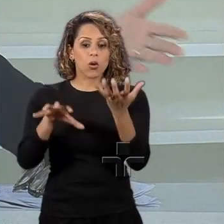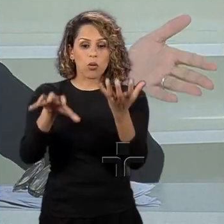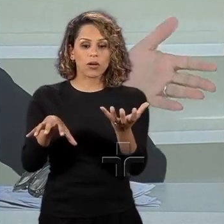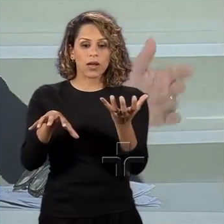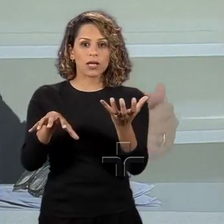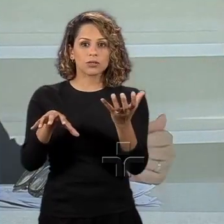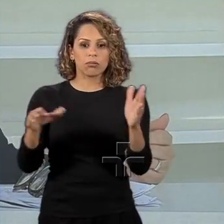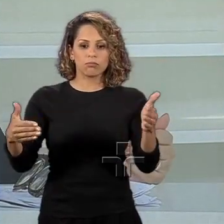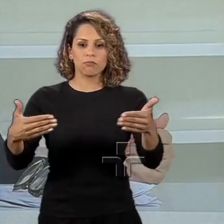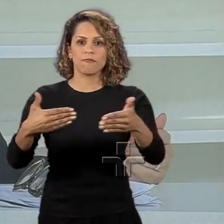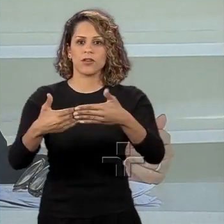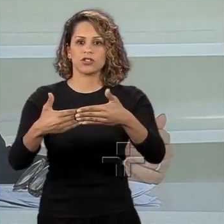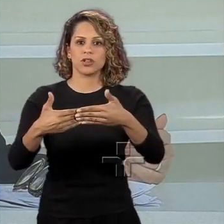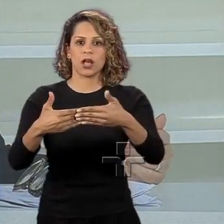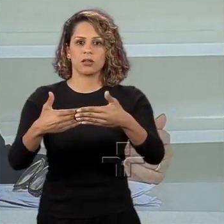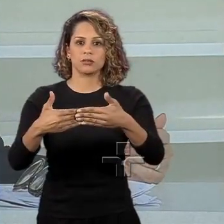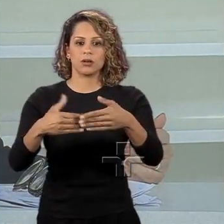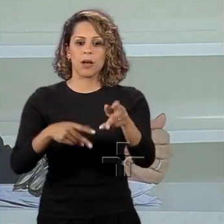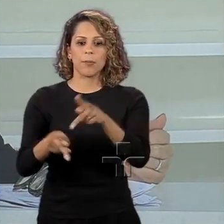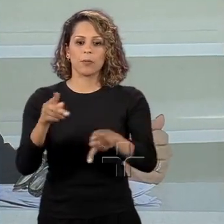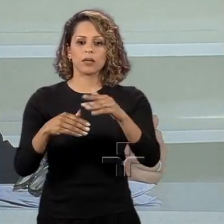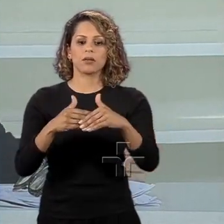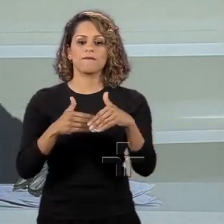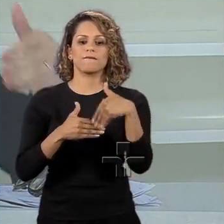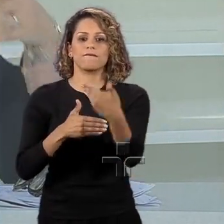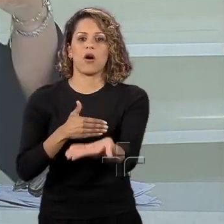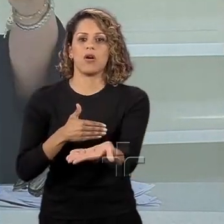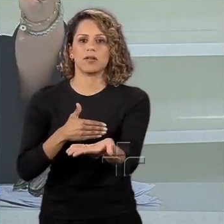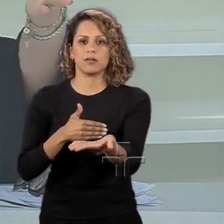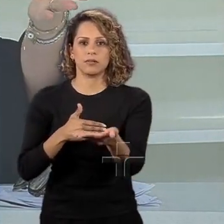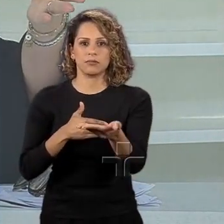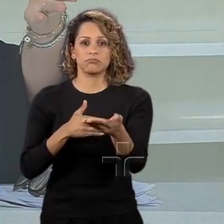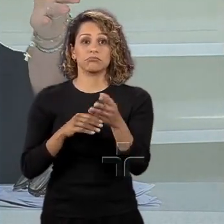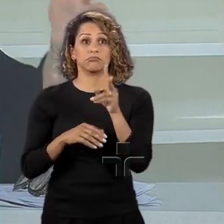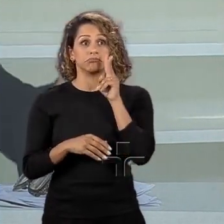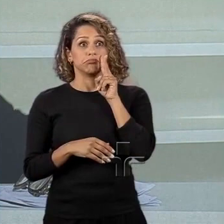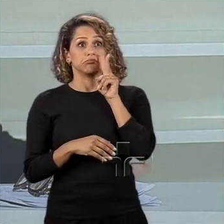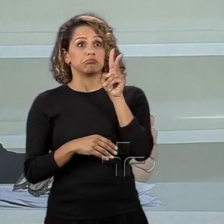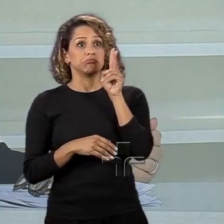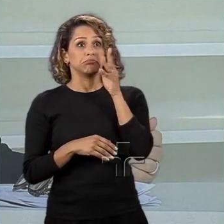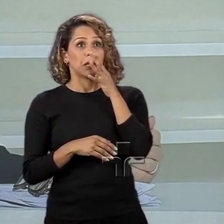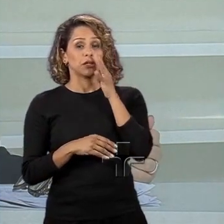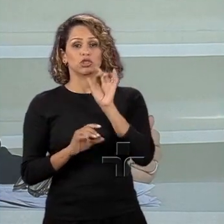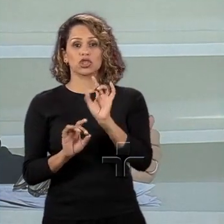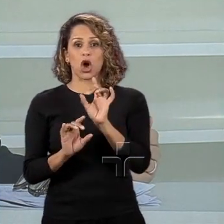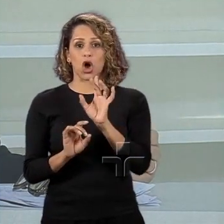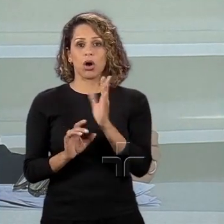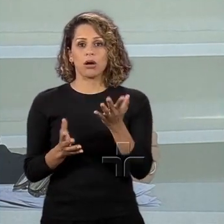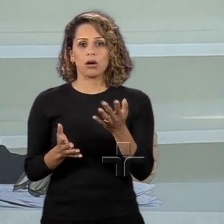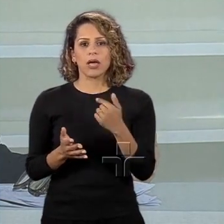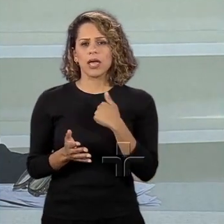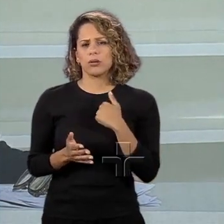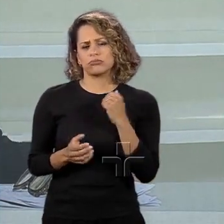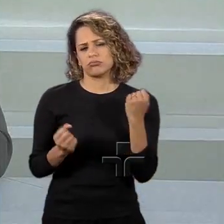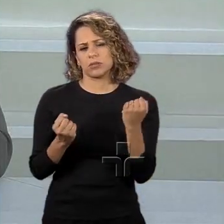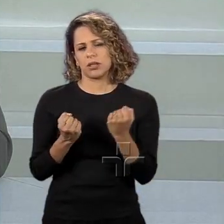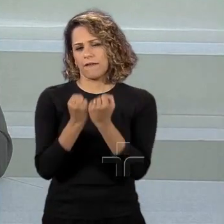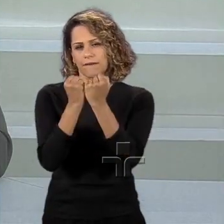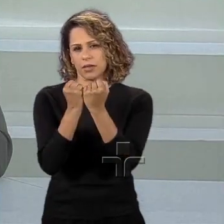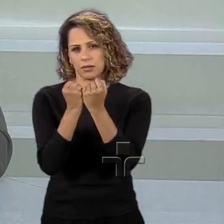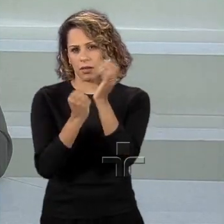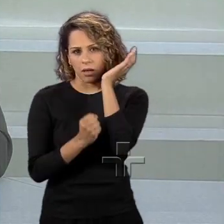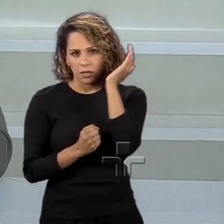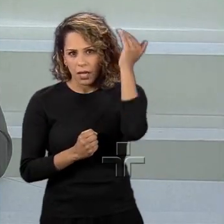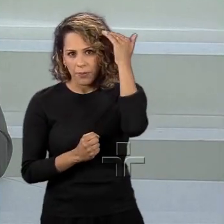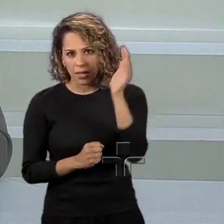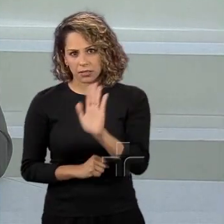nós estamos vendo o que está acontecendo com o Brasil. Não estou aqui decretada em defesa de Ana Amélia, muito ao contrário, nós somos